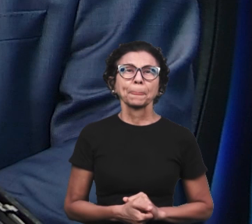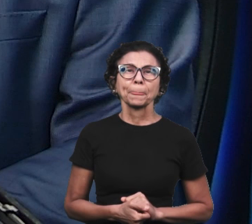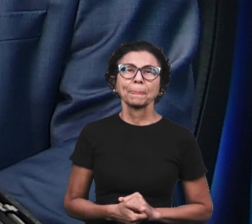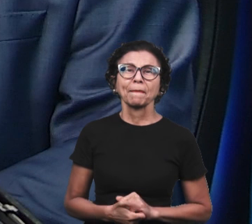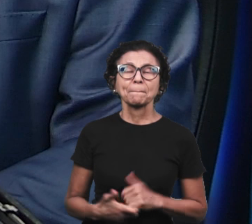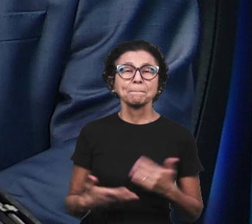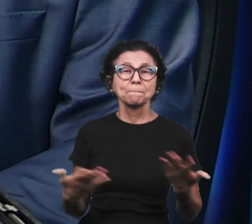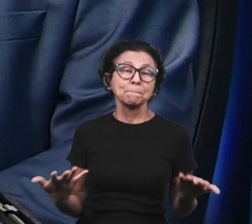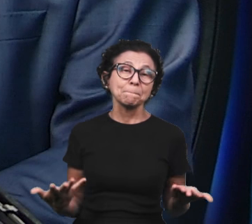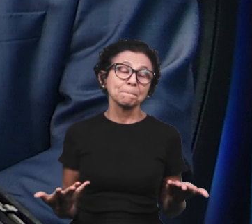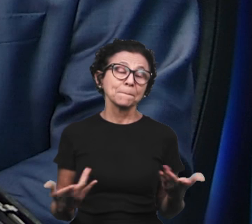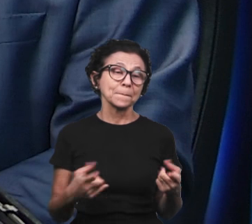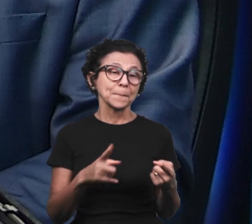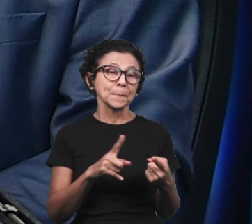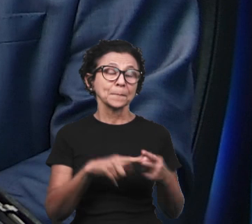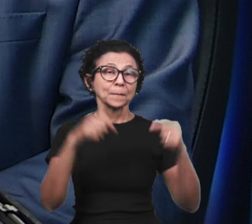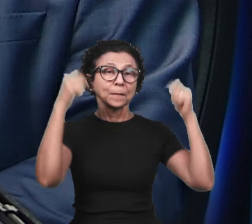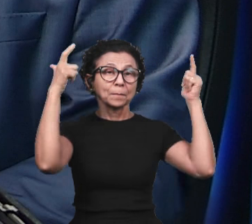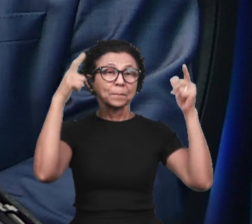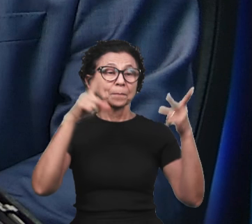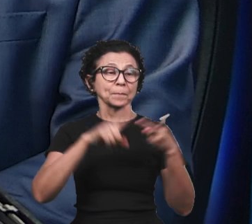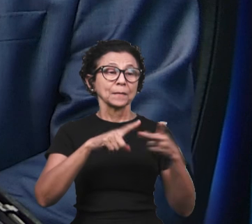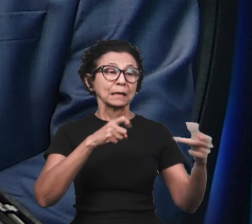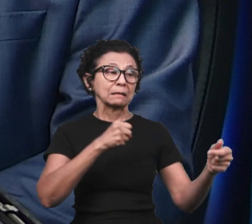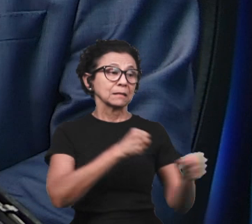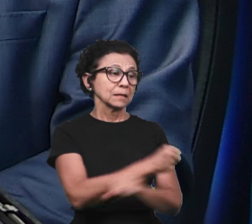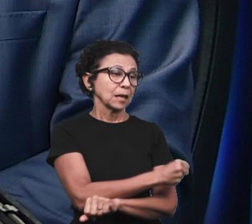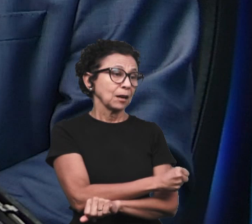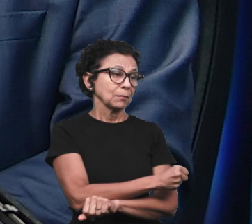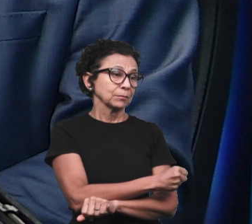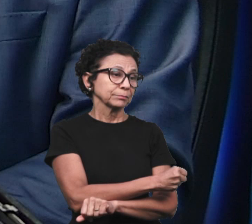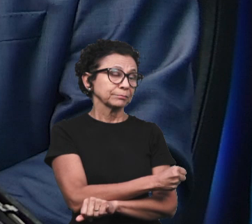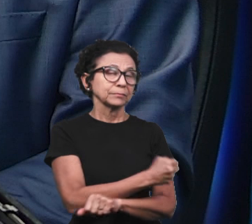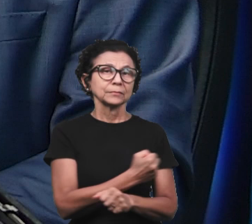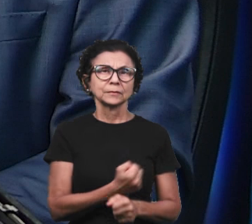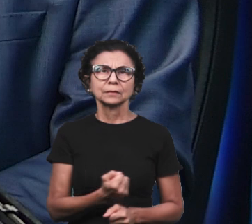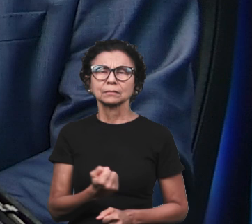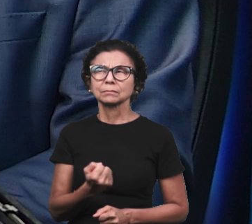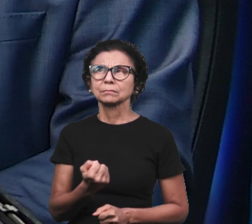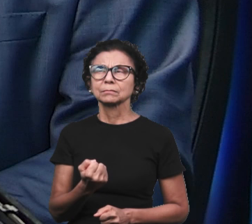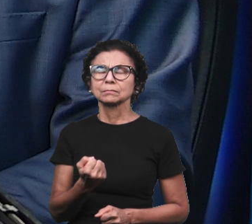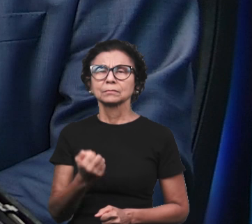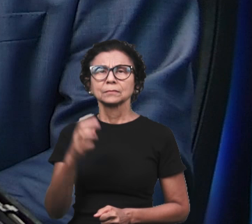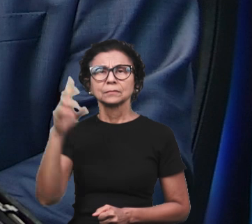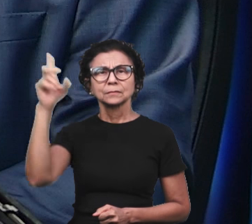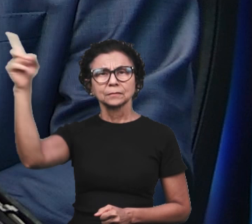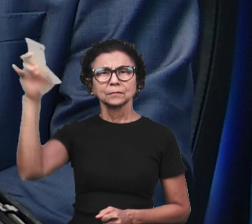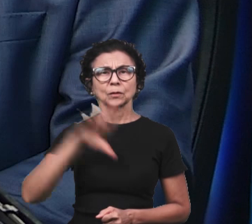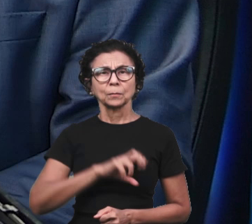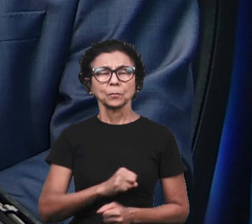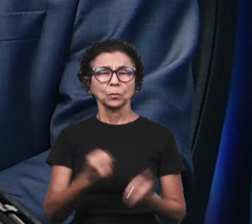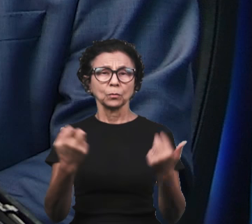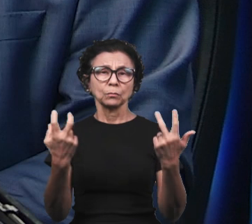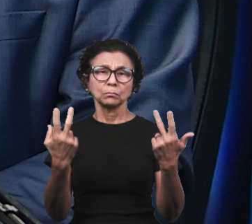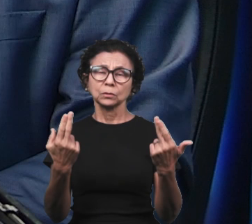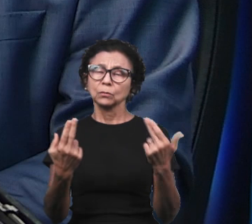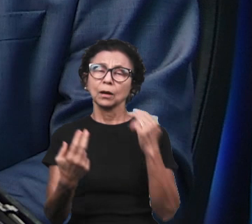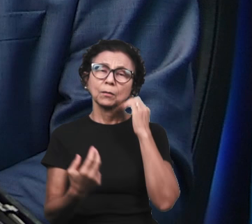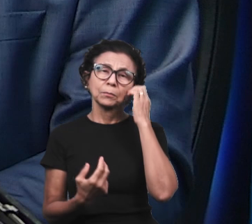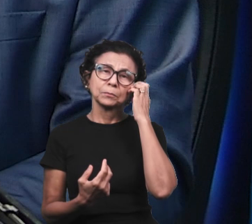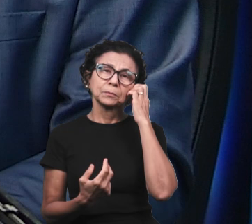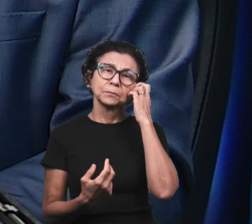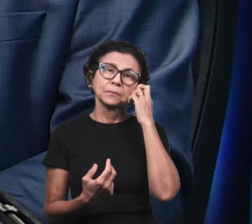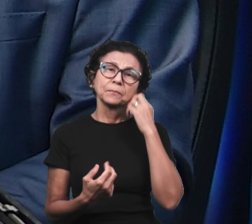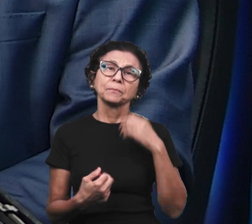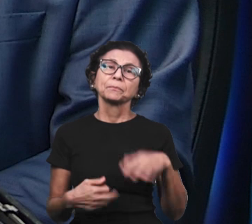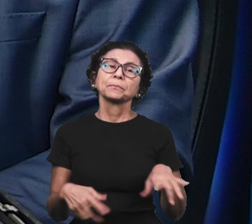para o escravo. Então, o amor de Deus é igual para os dois. Agora, o chamado é irresistível também para